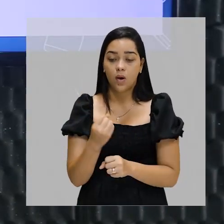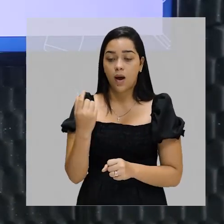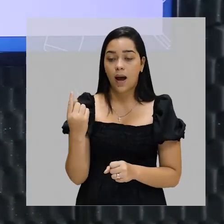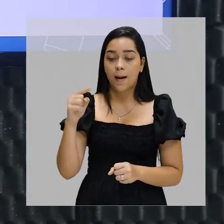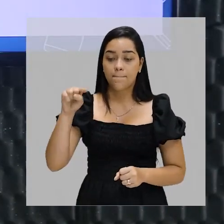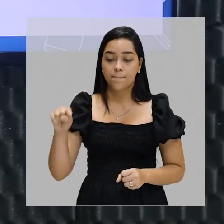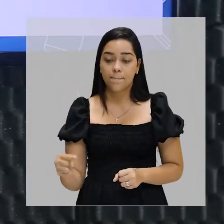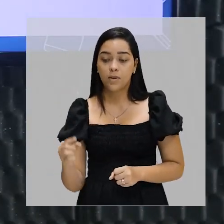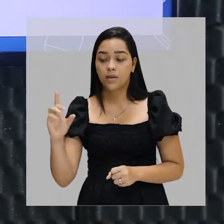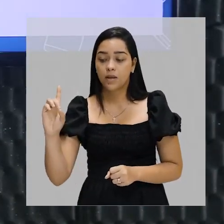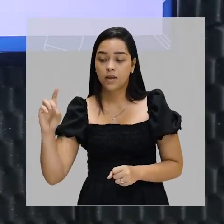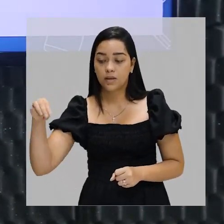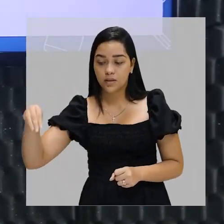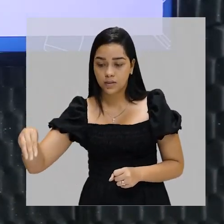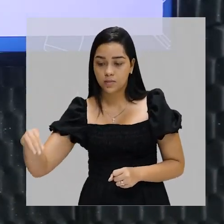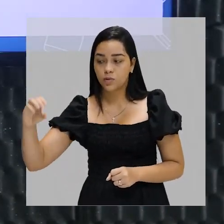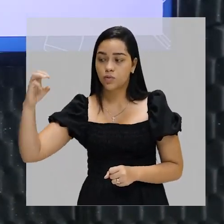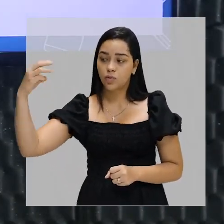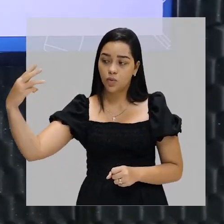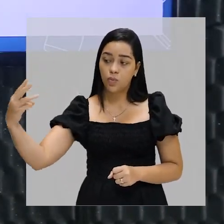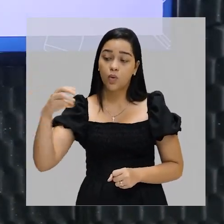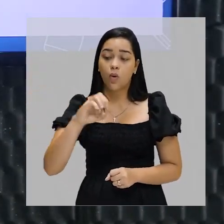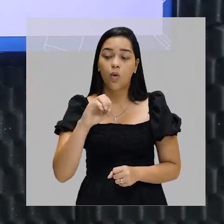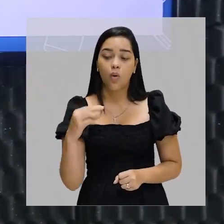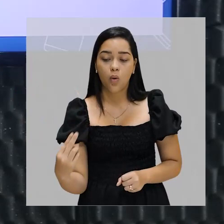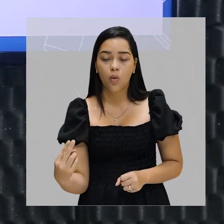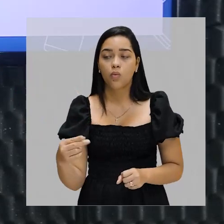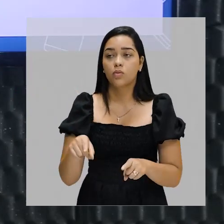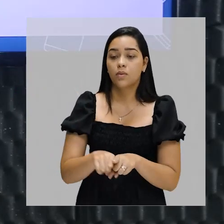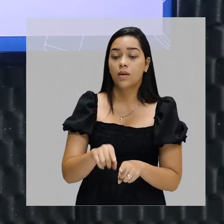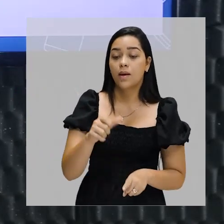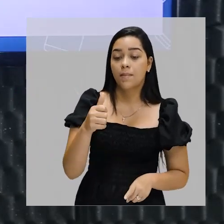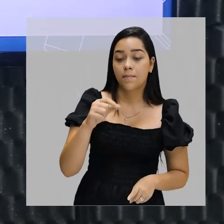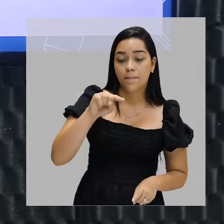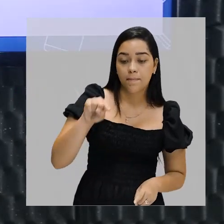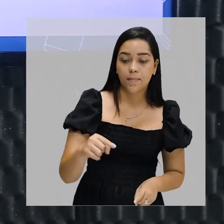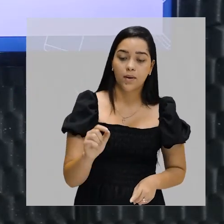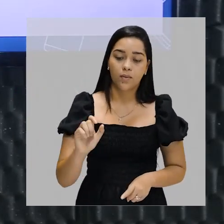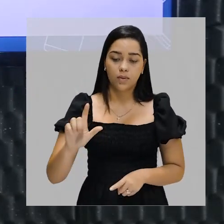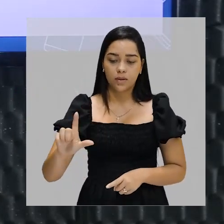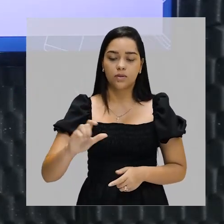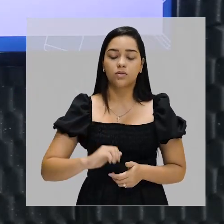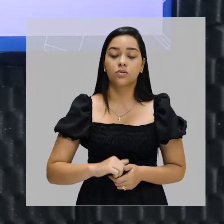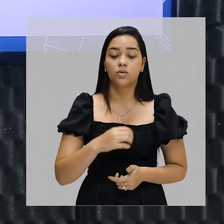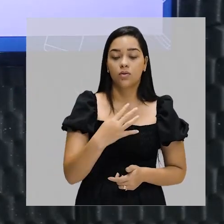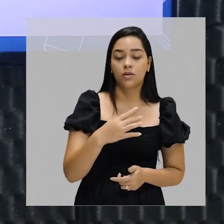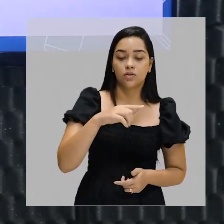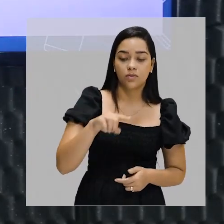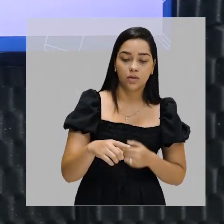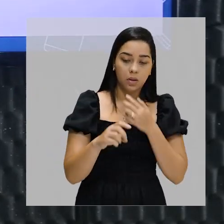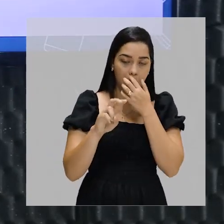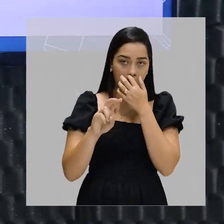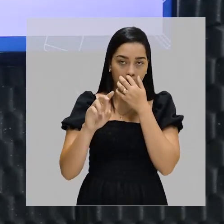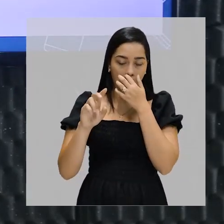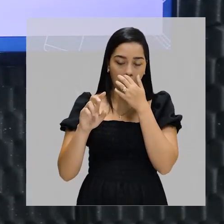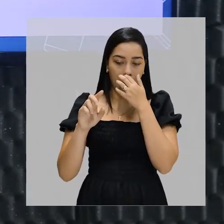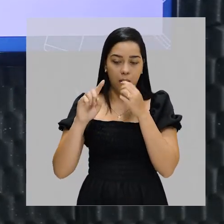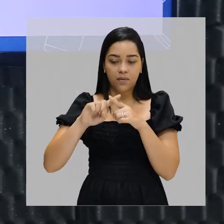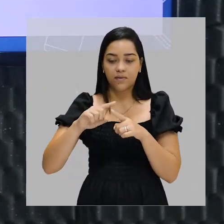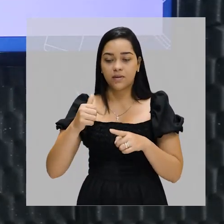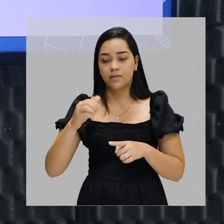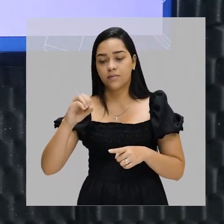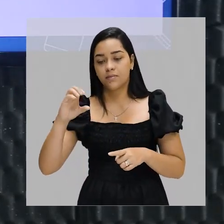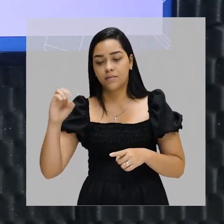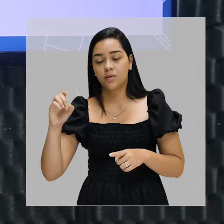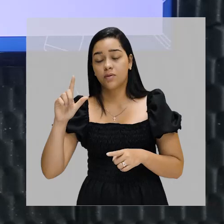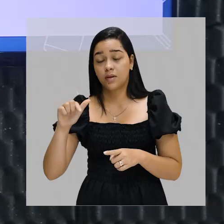1000 decímetros cúbicos, ou então 1000 litros. 4,5 metros cúbicos, que é o objeto